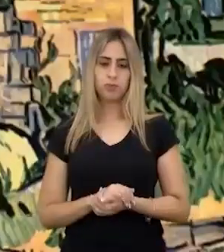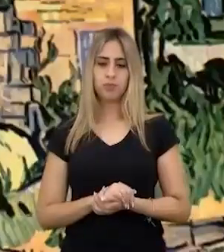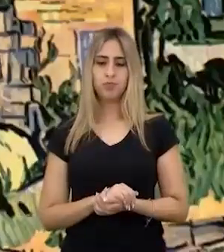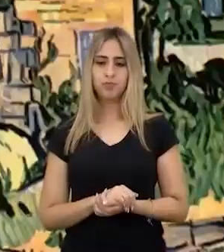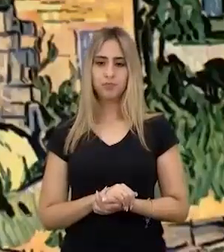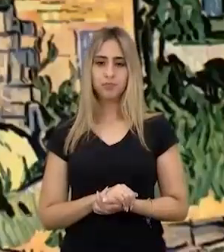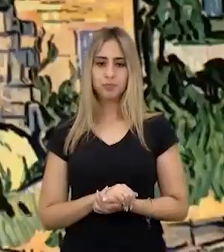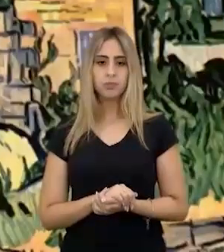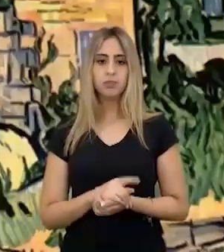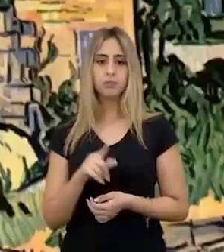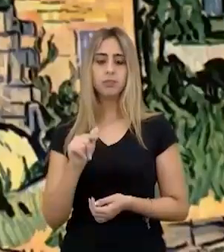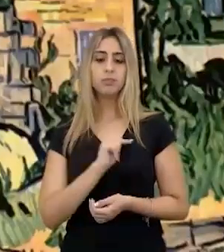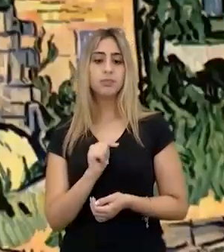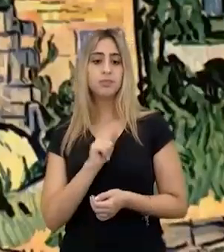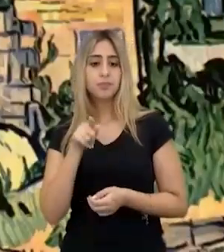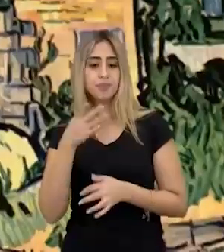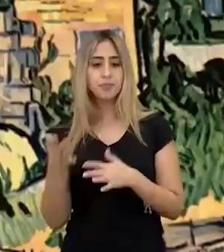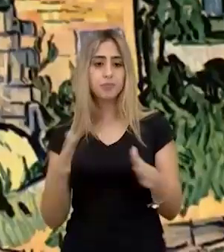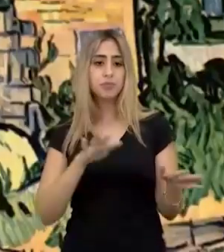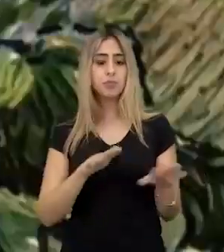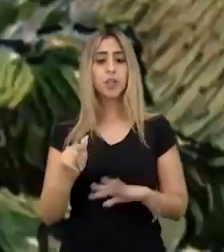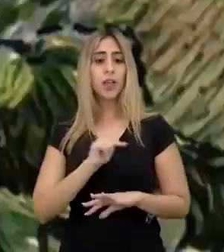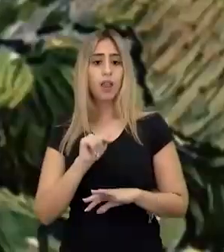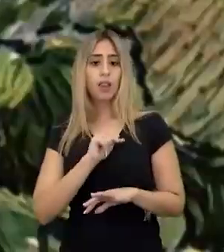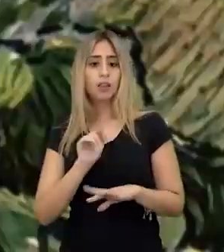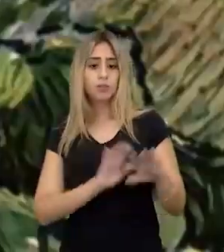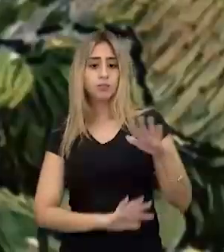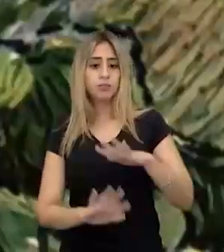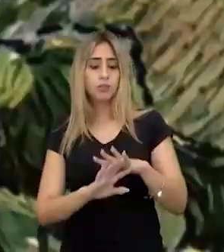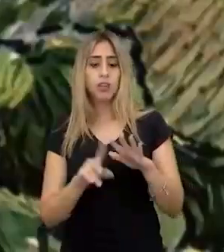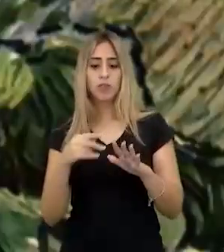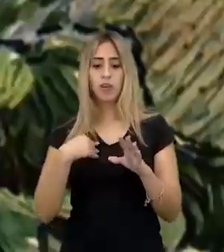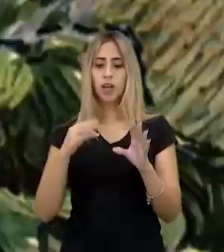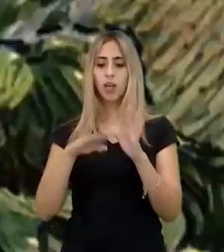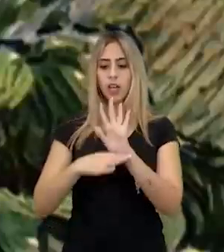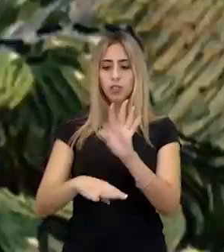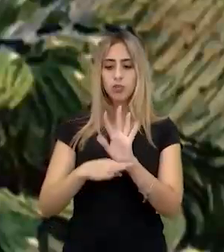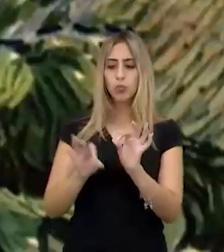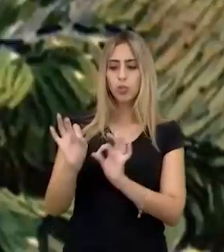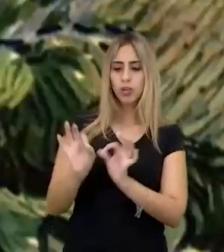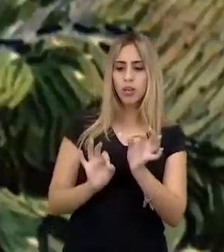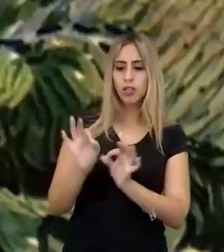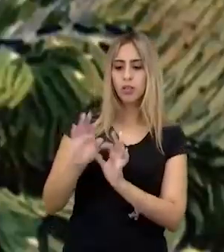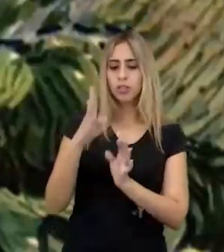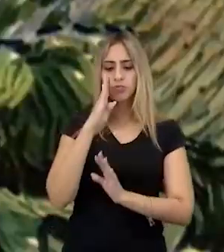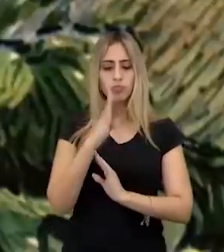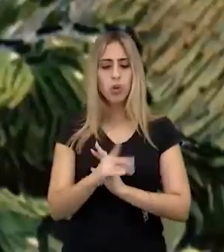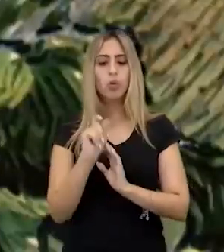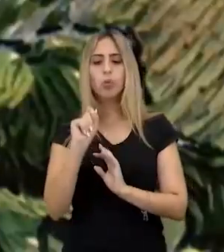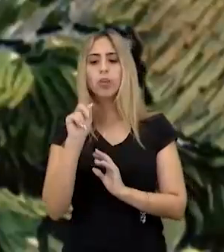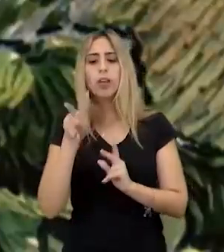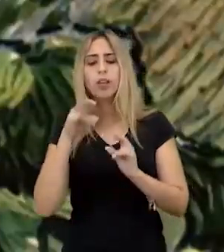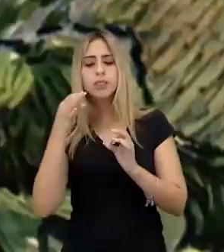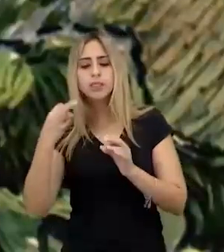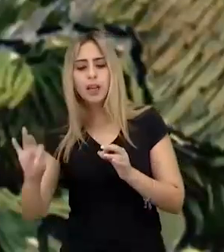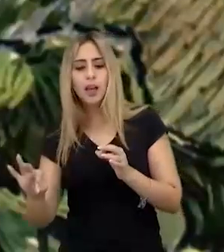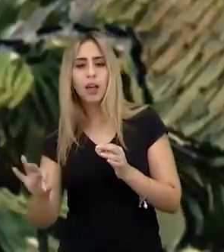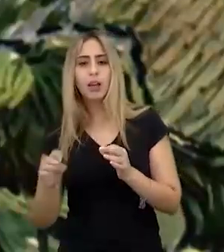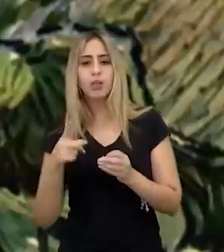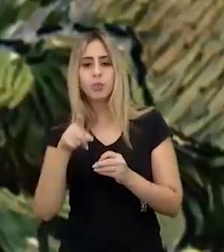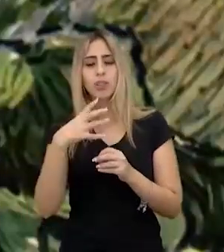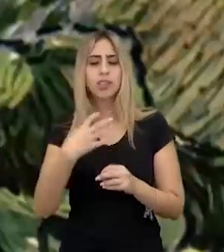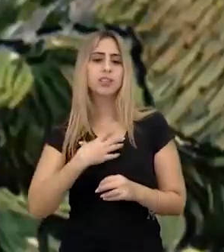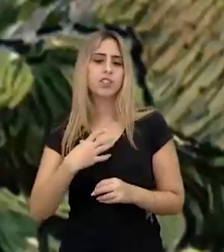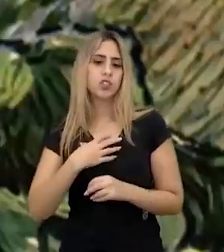Entendi. Porque aí você tem o quê? Os movimentos, você tem aquelas regras que vão enquadrando, né? Vão direcionando o teu olhar para aquele